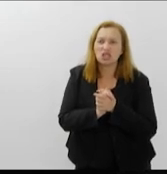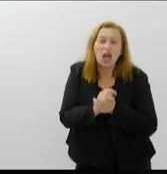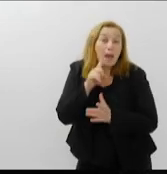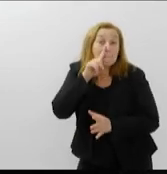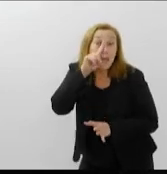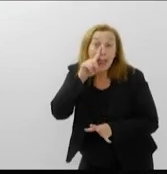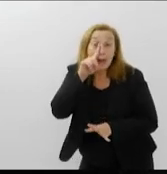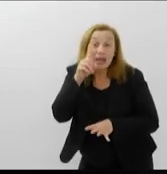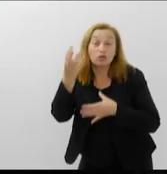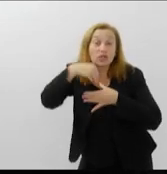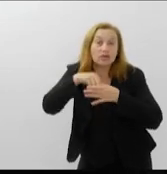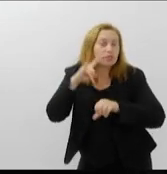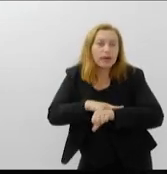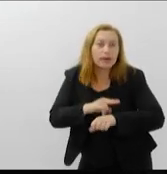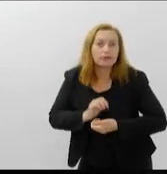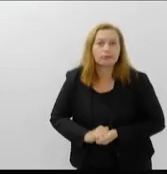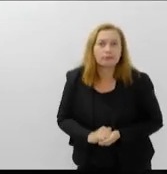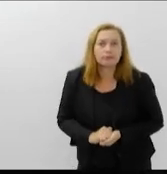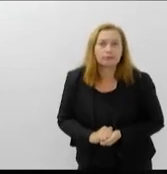risco iminente.